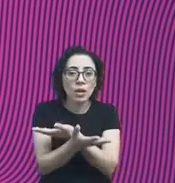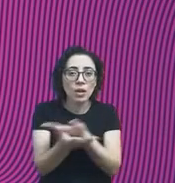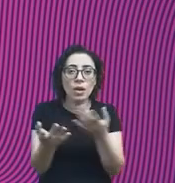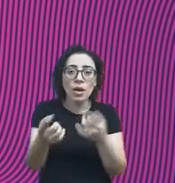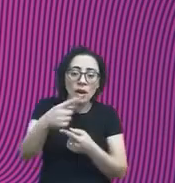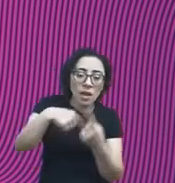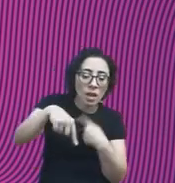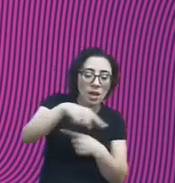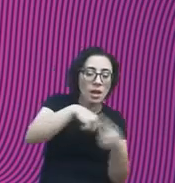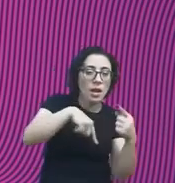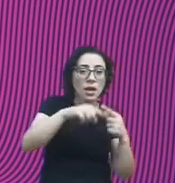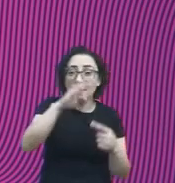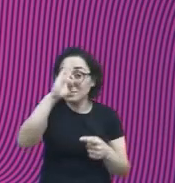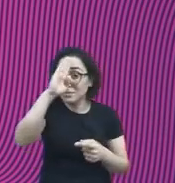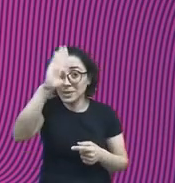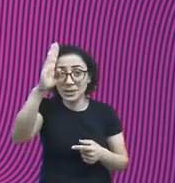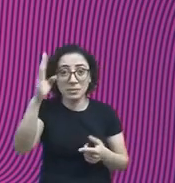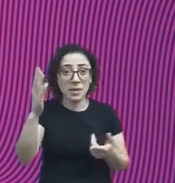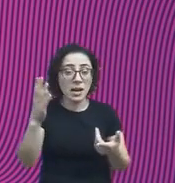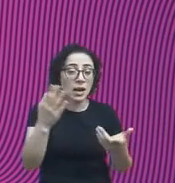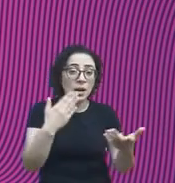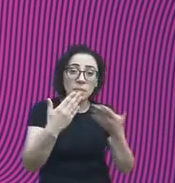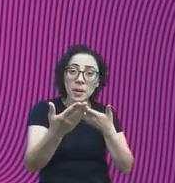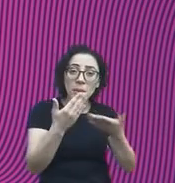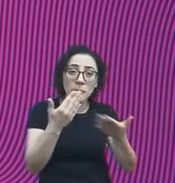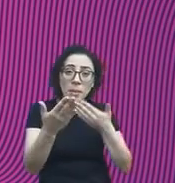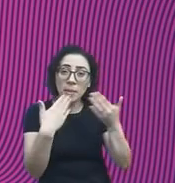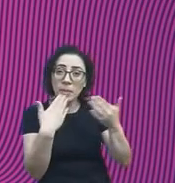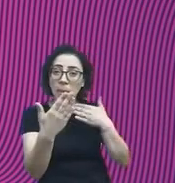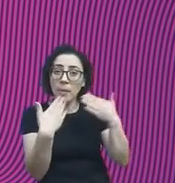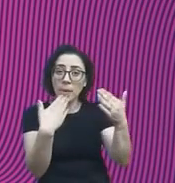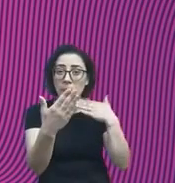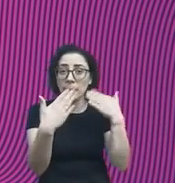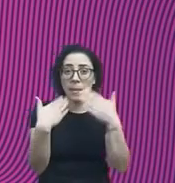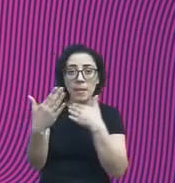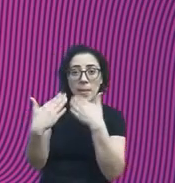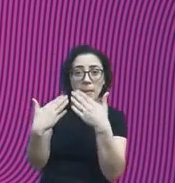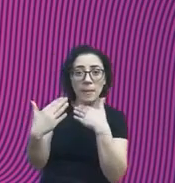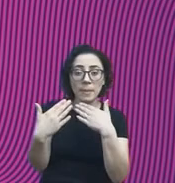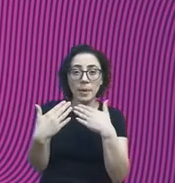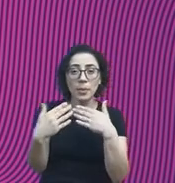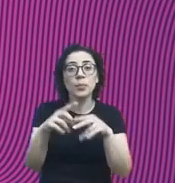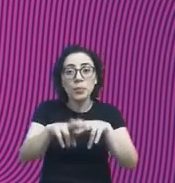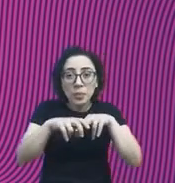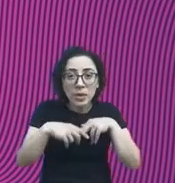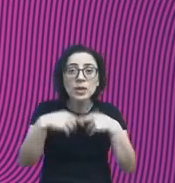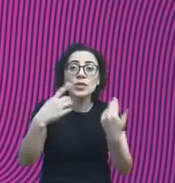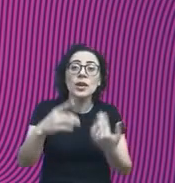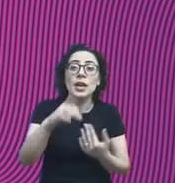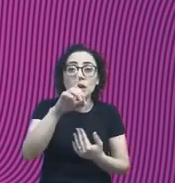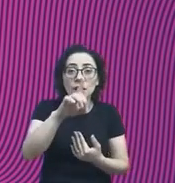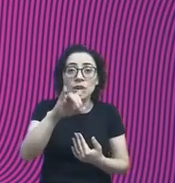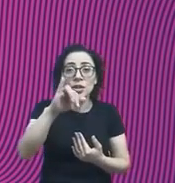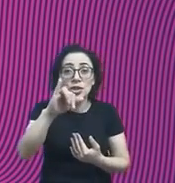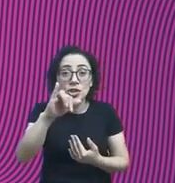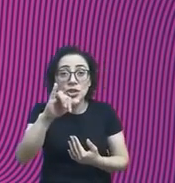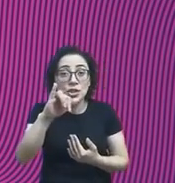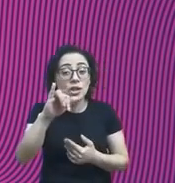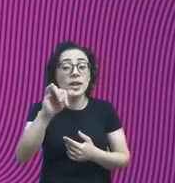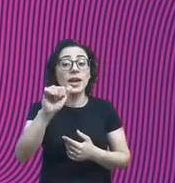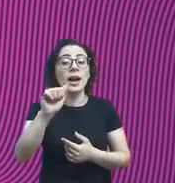diálogo, é dialogar, por isso que é diálogo, né? É dialogar sobre mais de uma